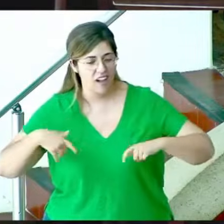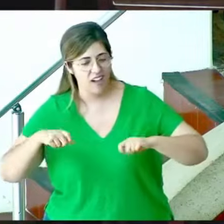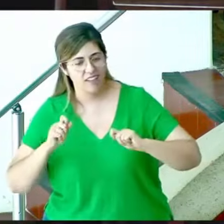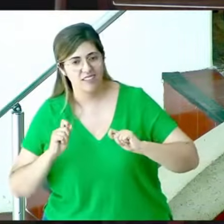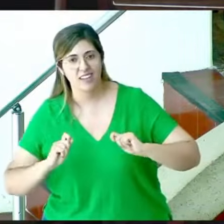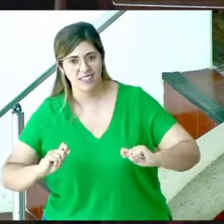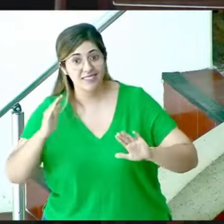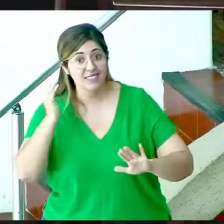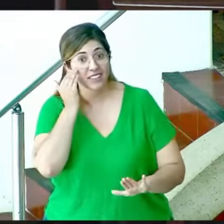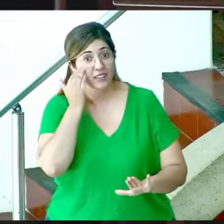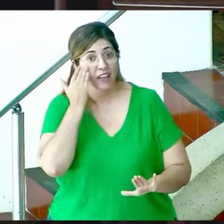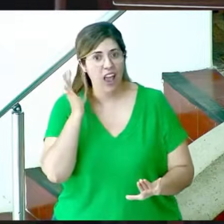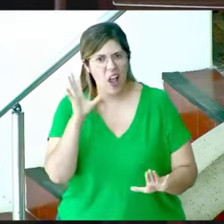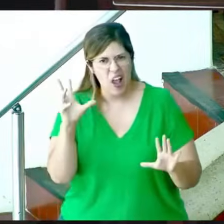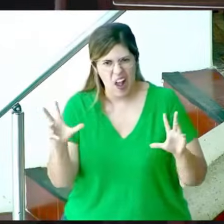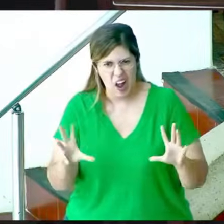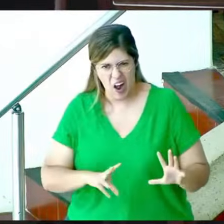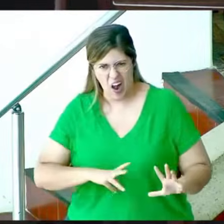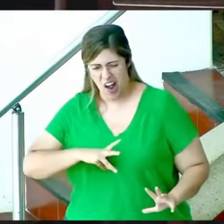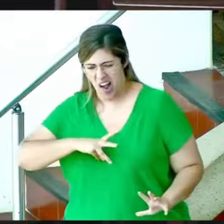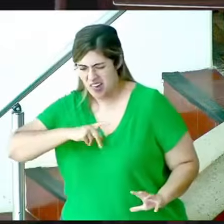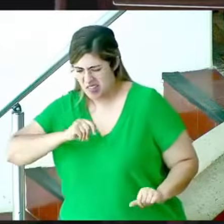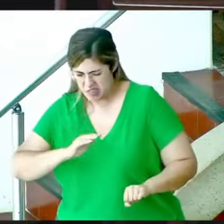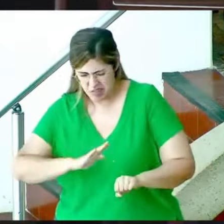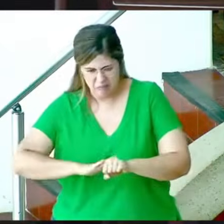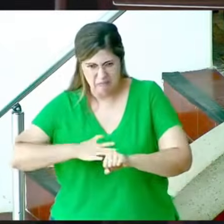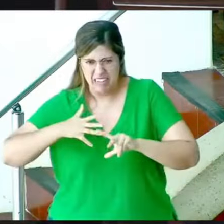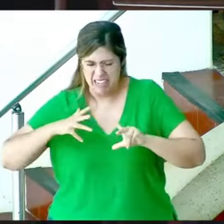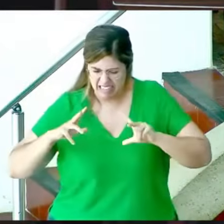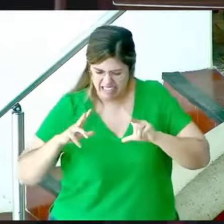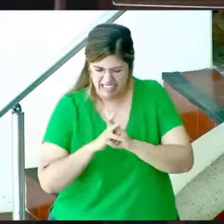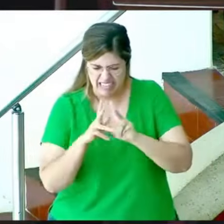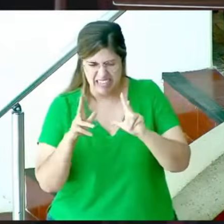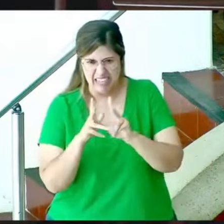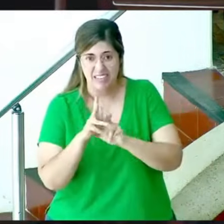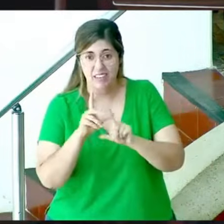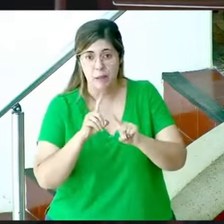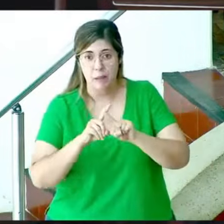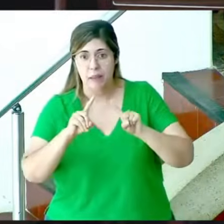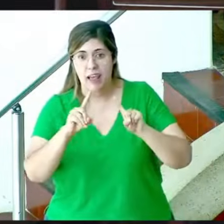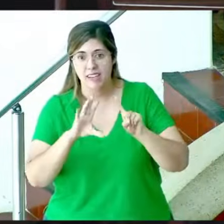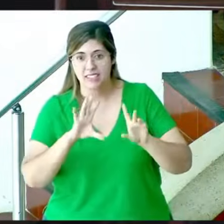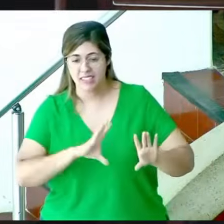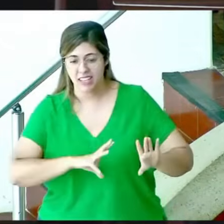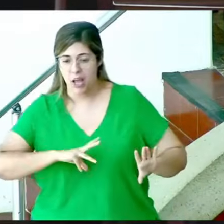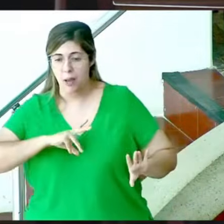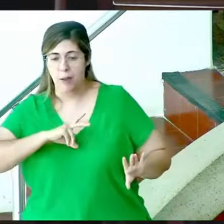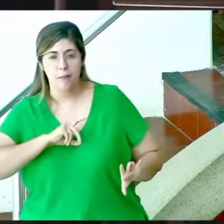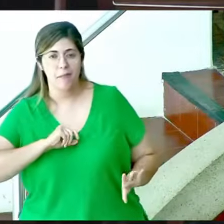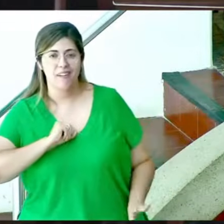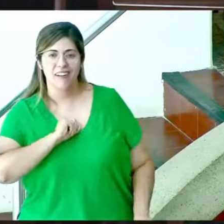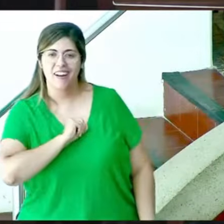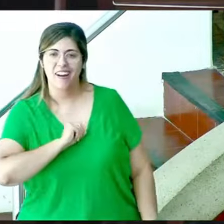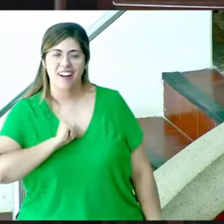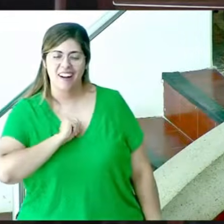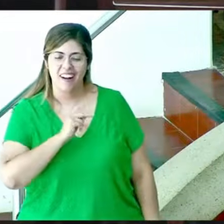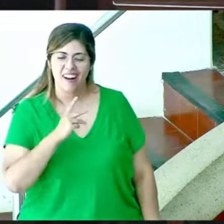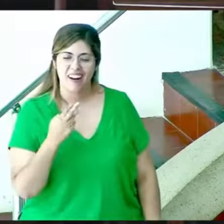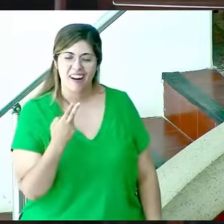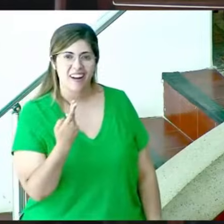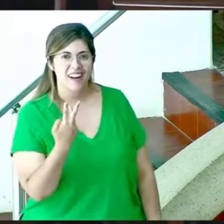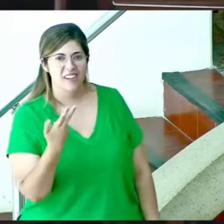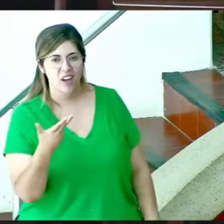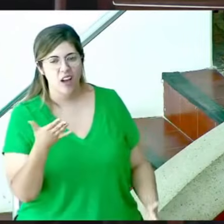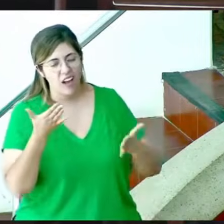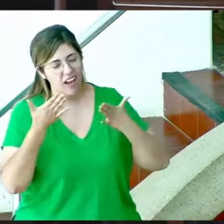ódio. E o amor é como um extintor no fogaréu. Mas tem que usar a substância